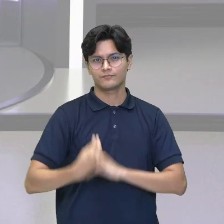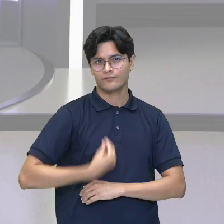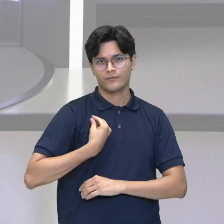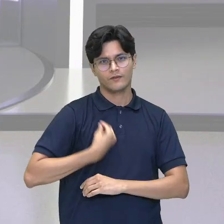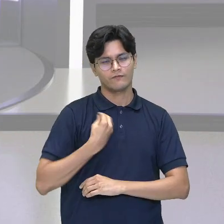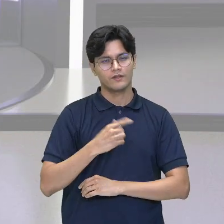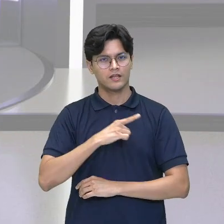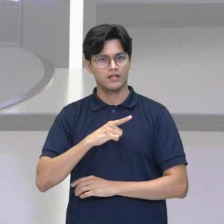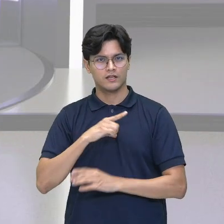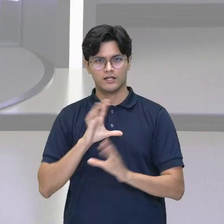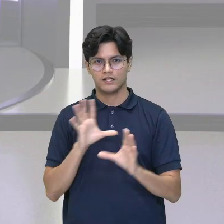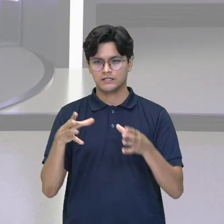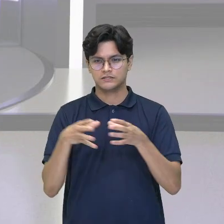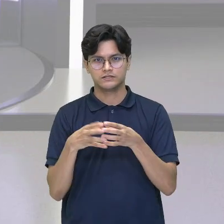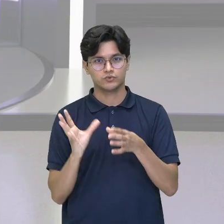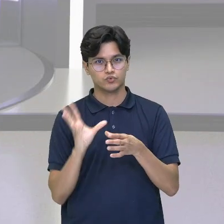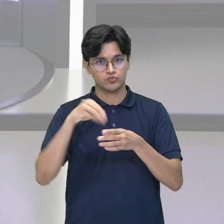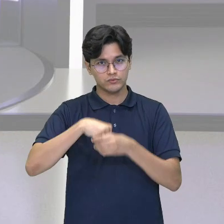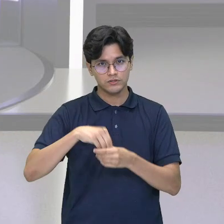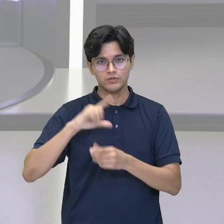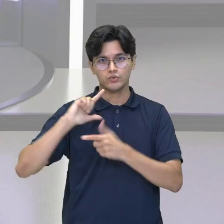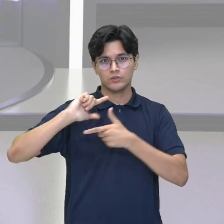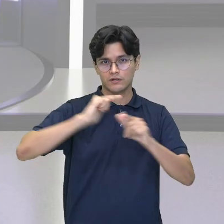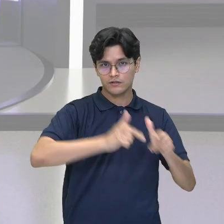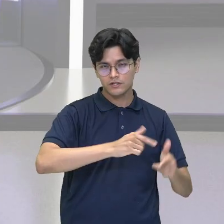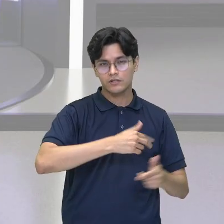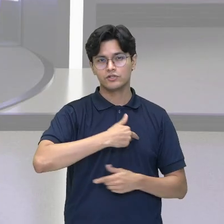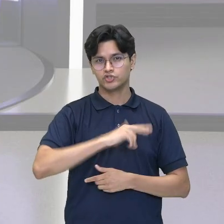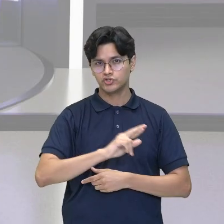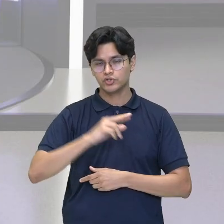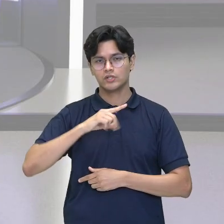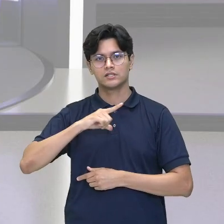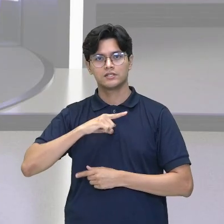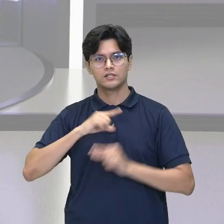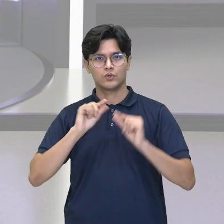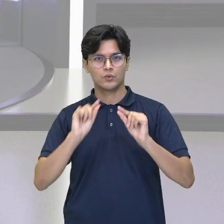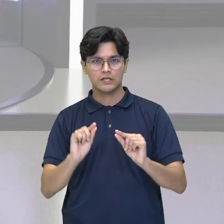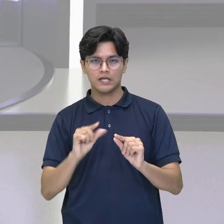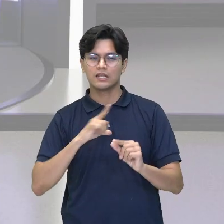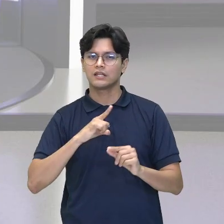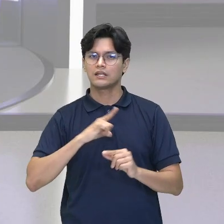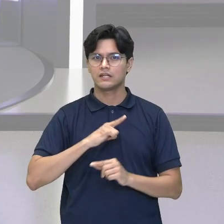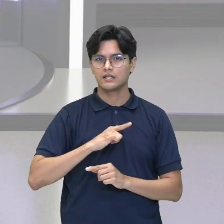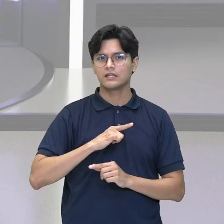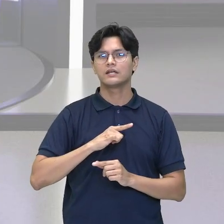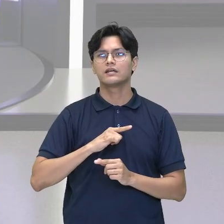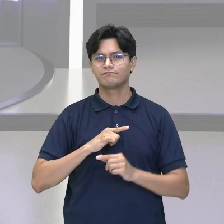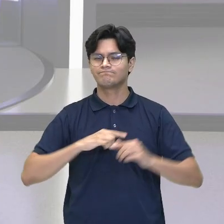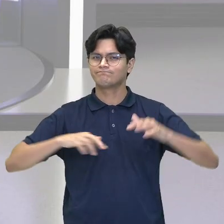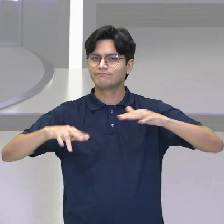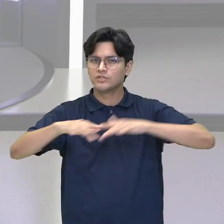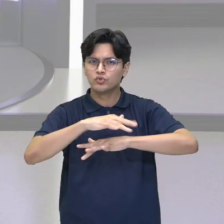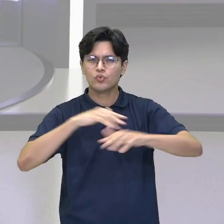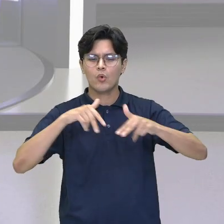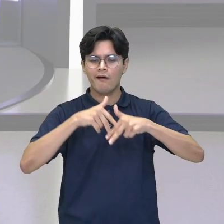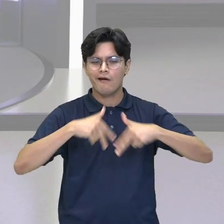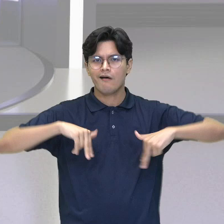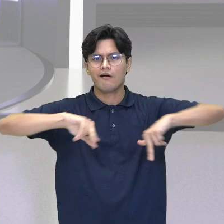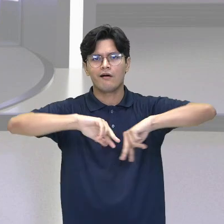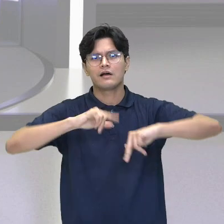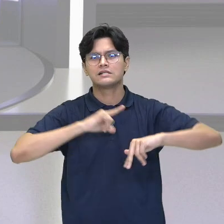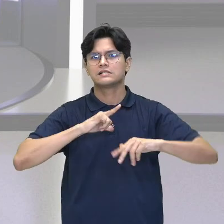ensinamentos profundos, mas também tem uma liturgia, tem rituais que